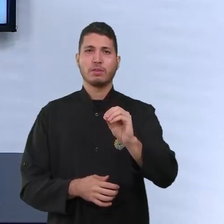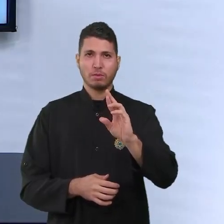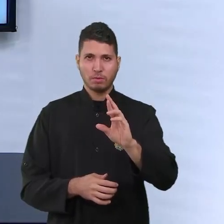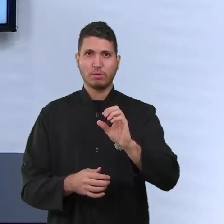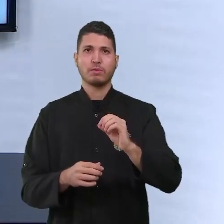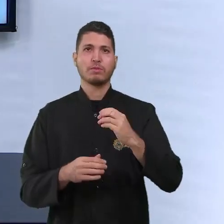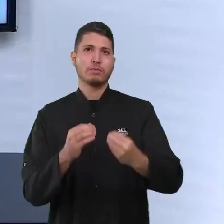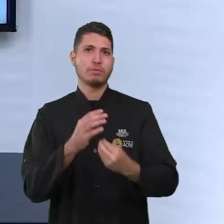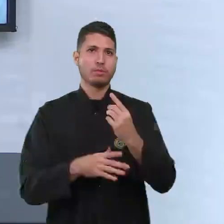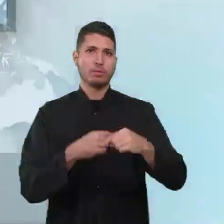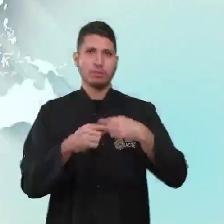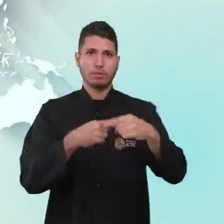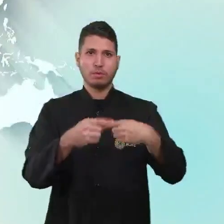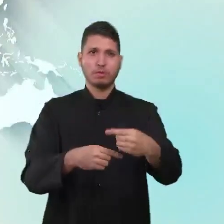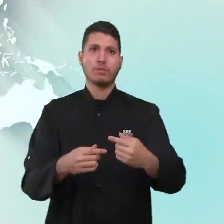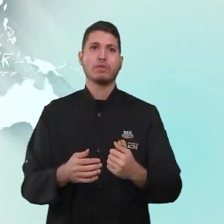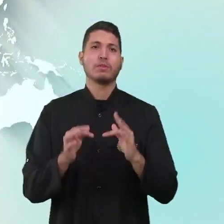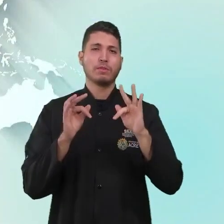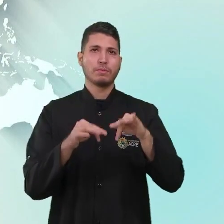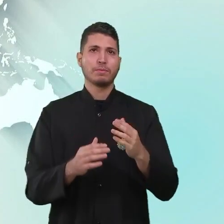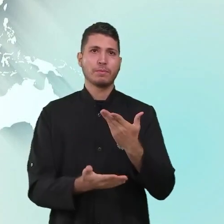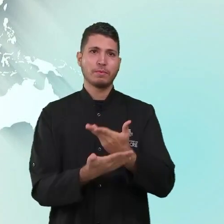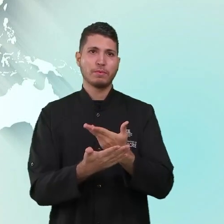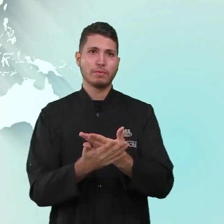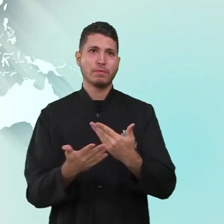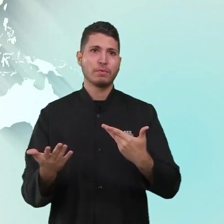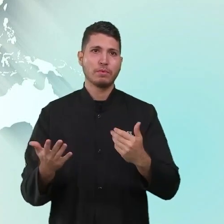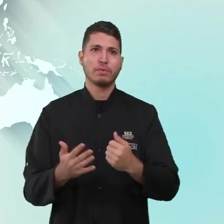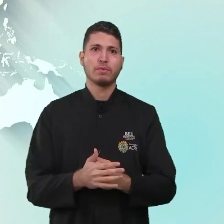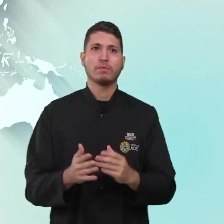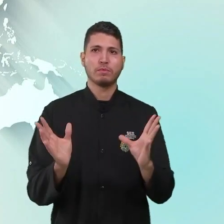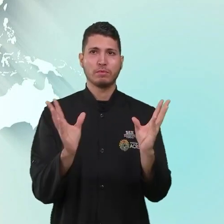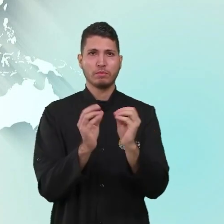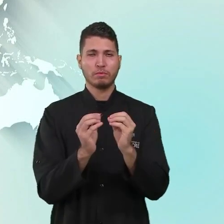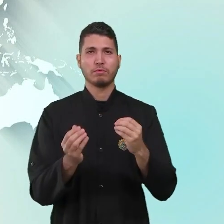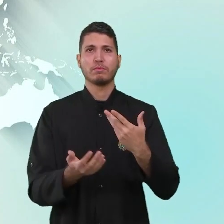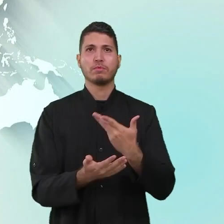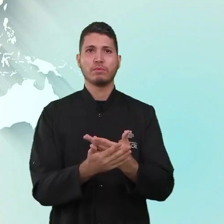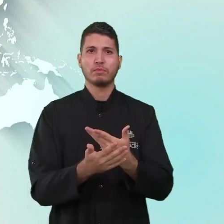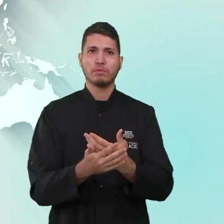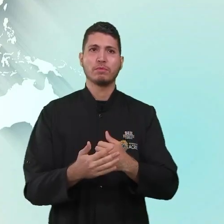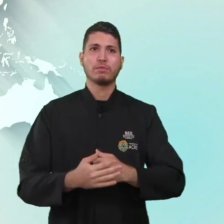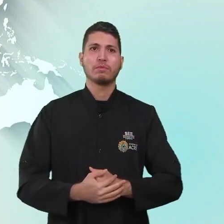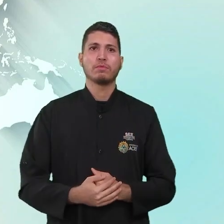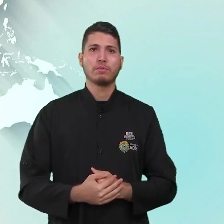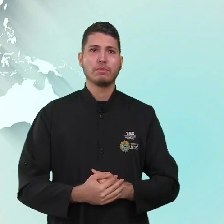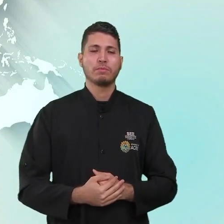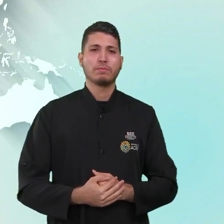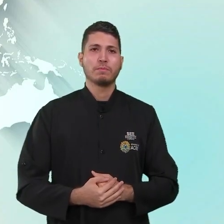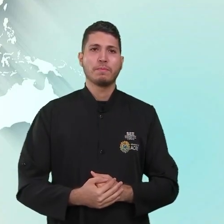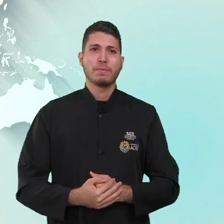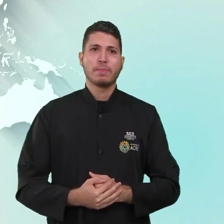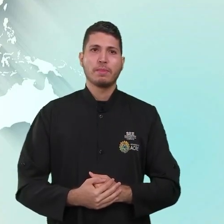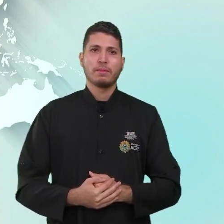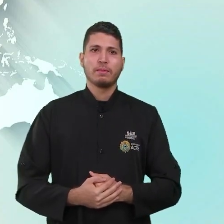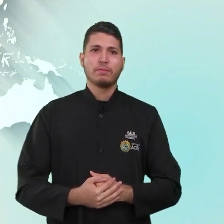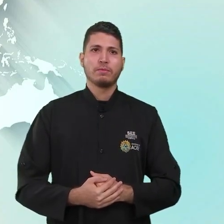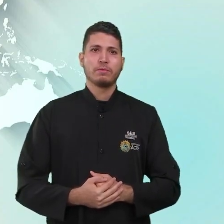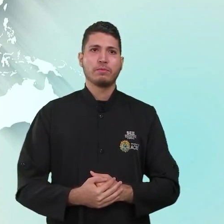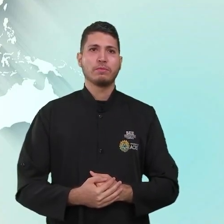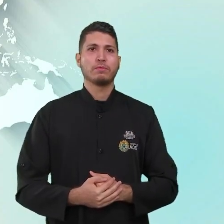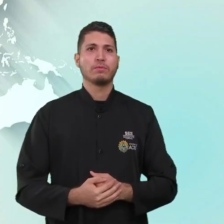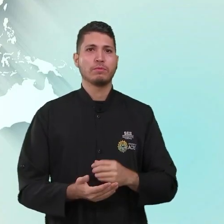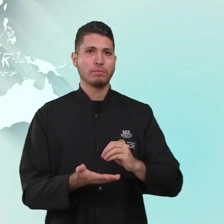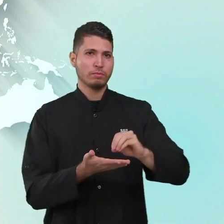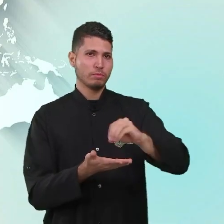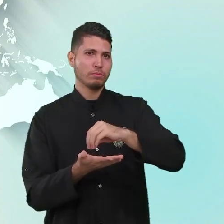chegamos então ao fim da nossa aula. Quero trazer aqui um resumo do que a gente aprendeu, que é o seguinte: a